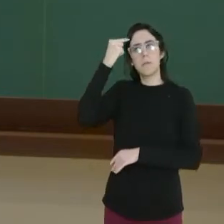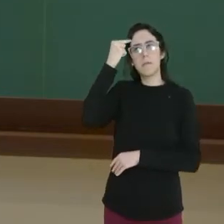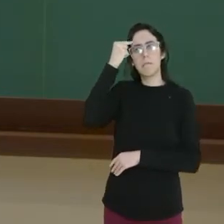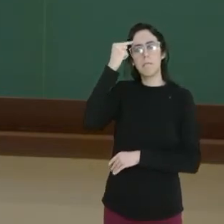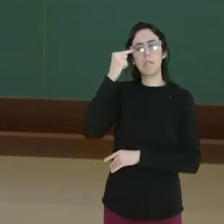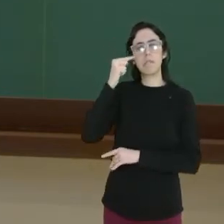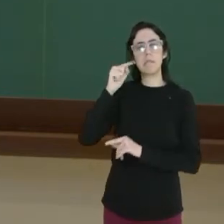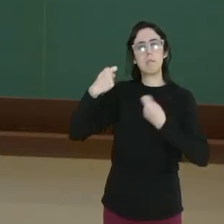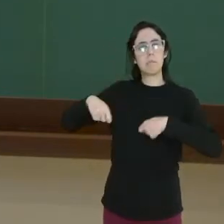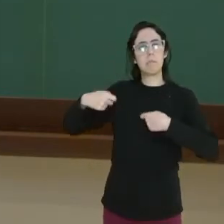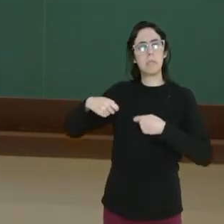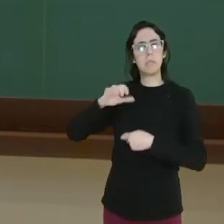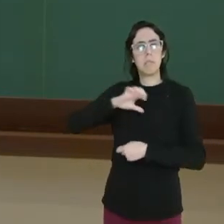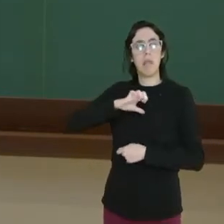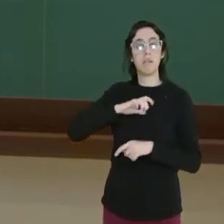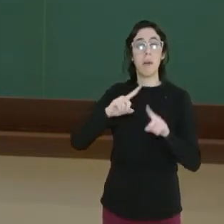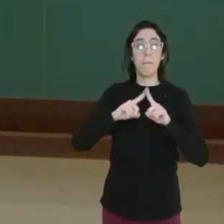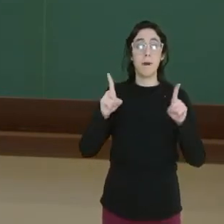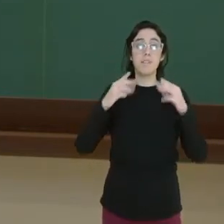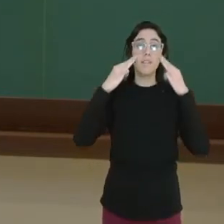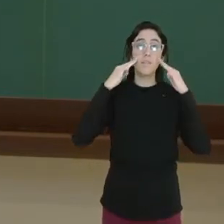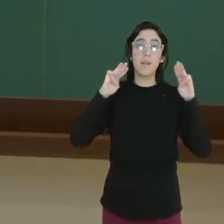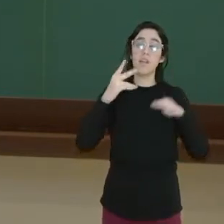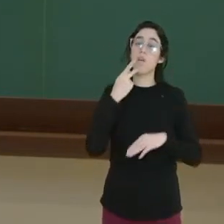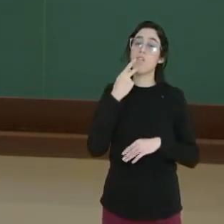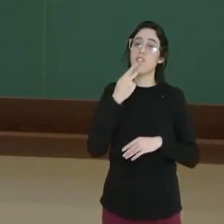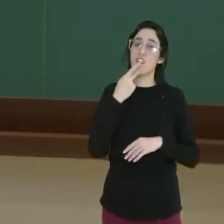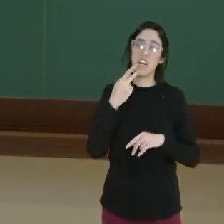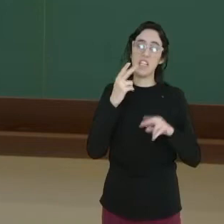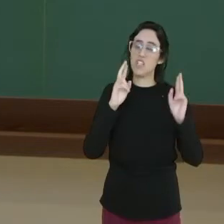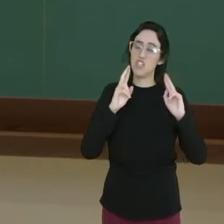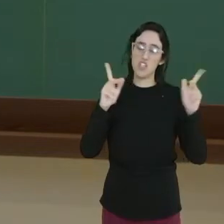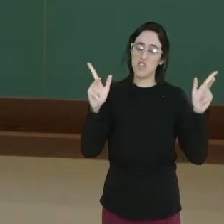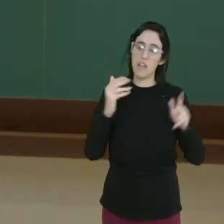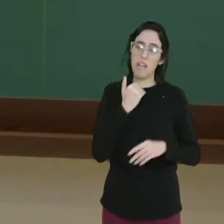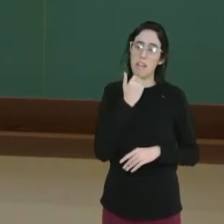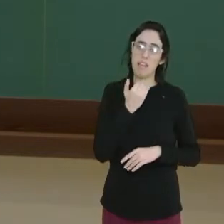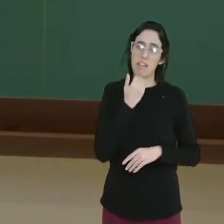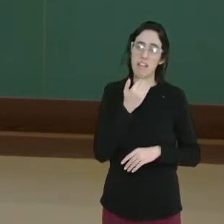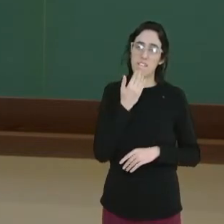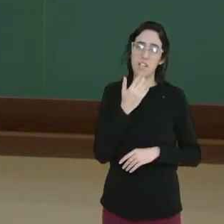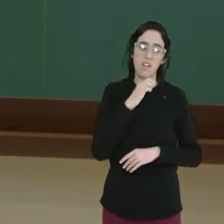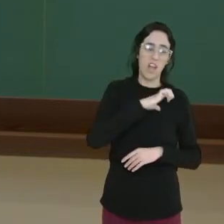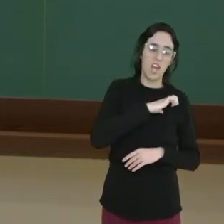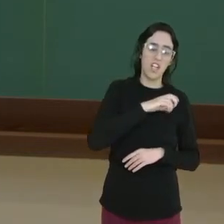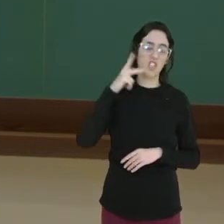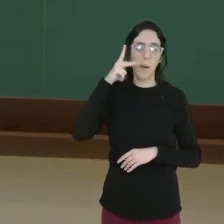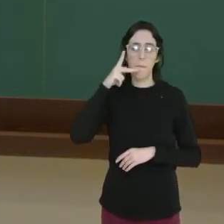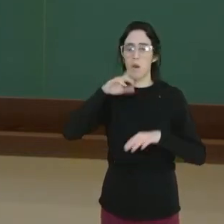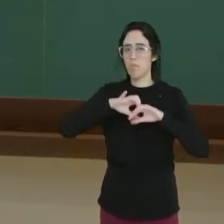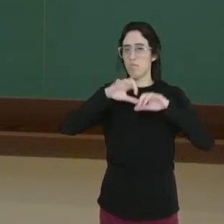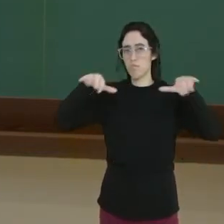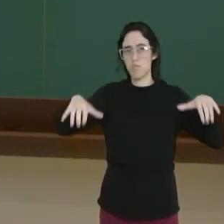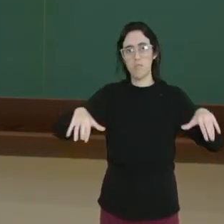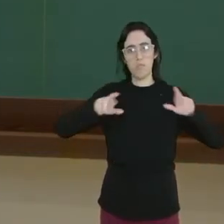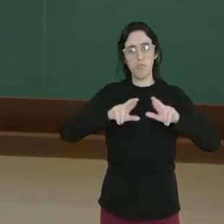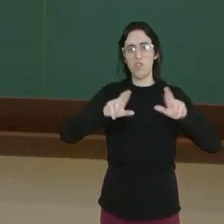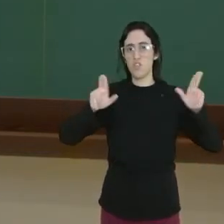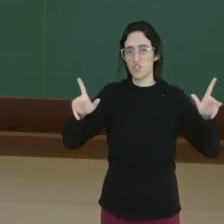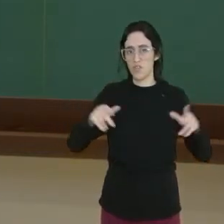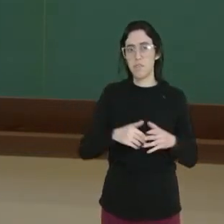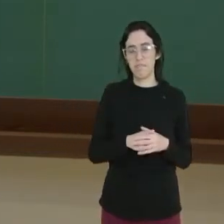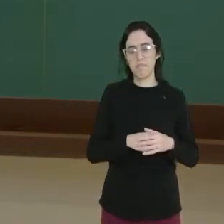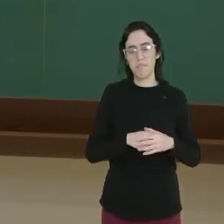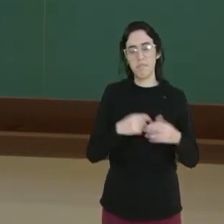política moderna de Maquiavel já são totalmente colocadas uma em oposição à outra, ou pelo